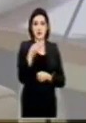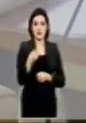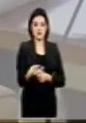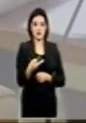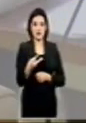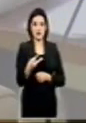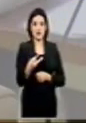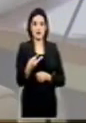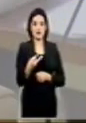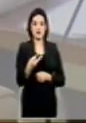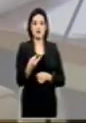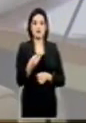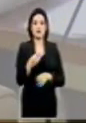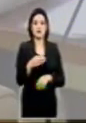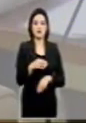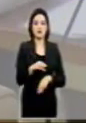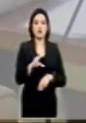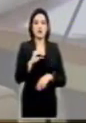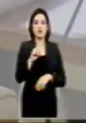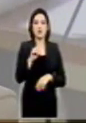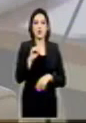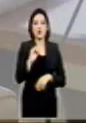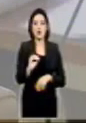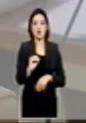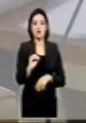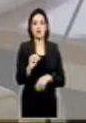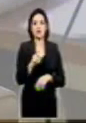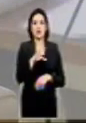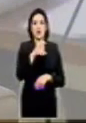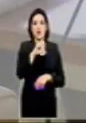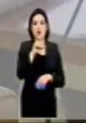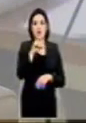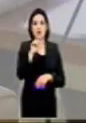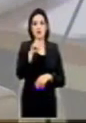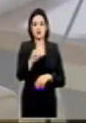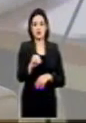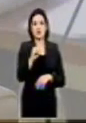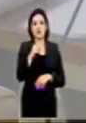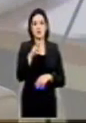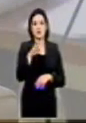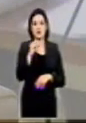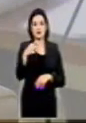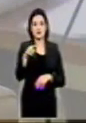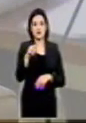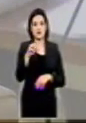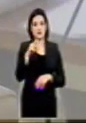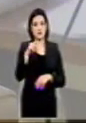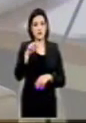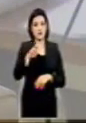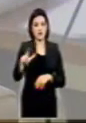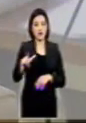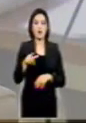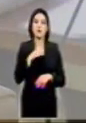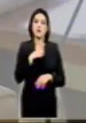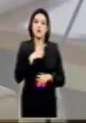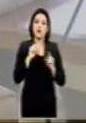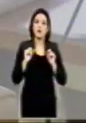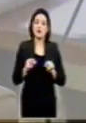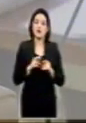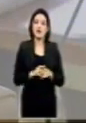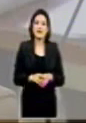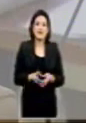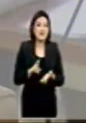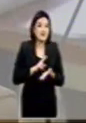Penal, constituindo o espelho do brocardo pad nullité sans rif, prescreve que nenhum ato